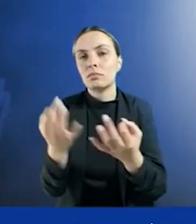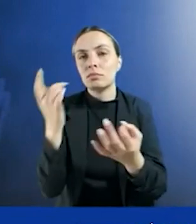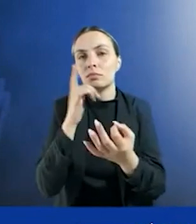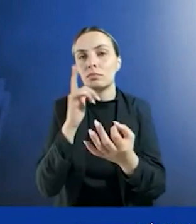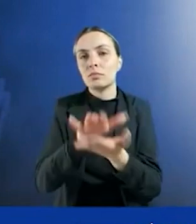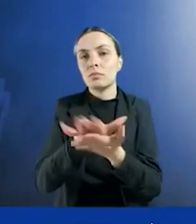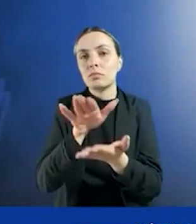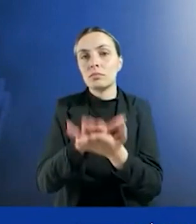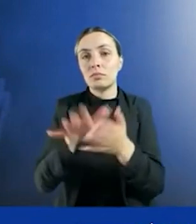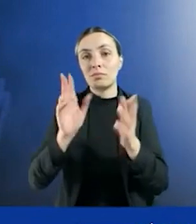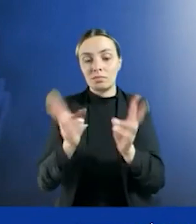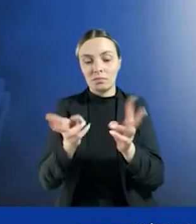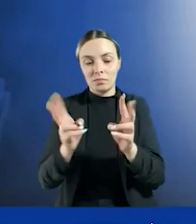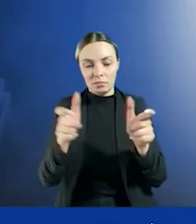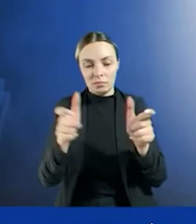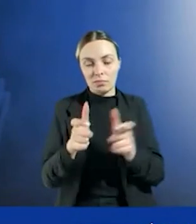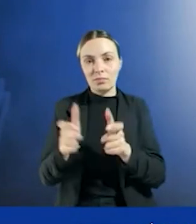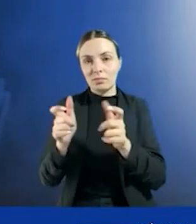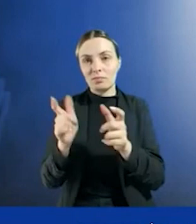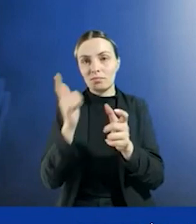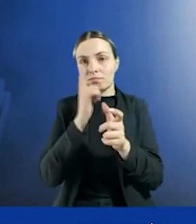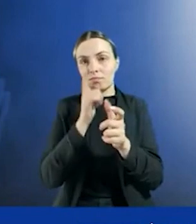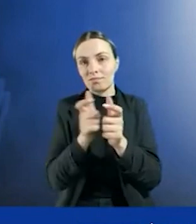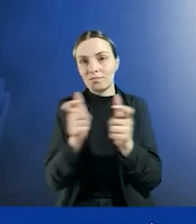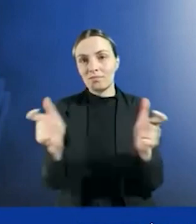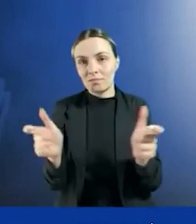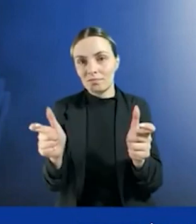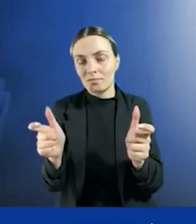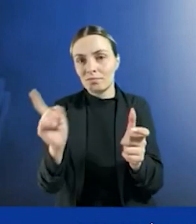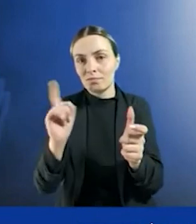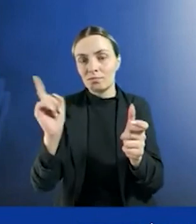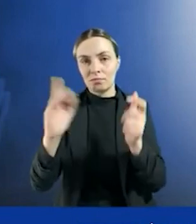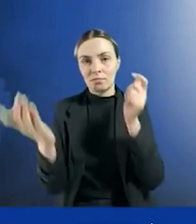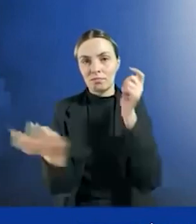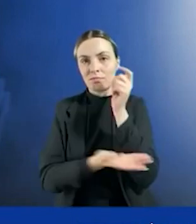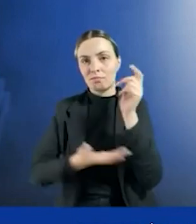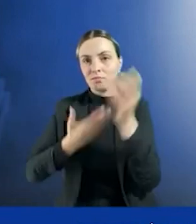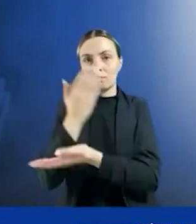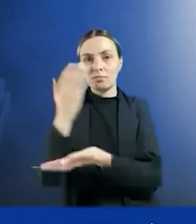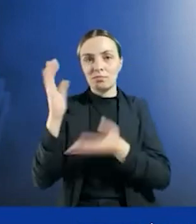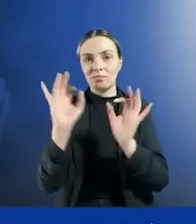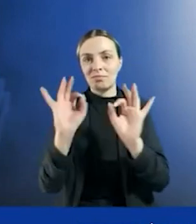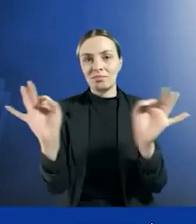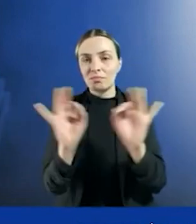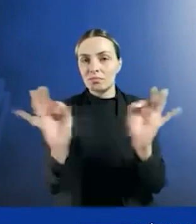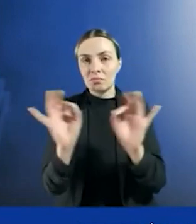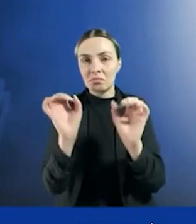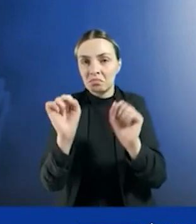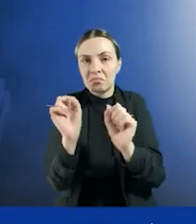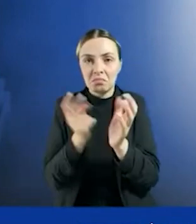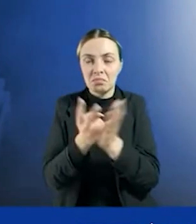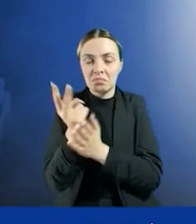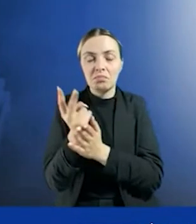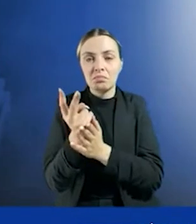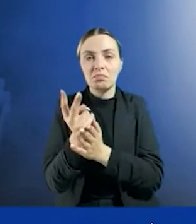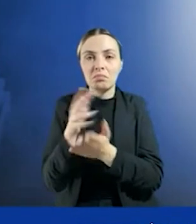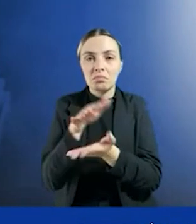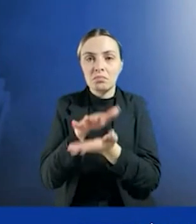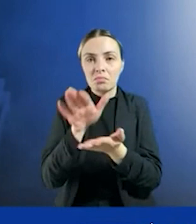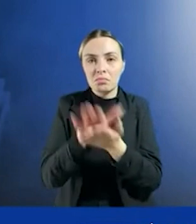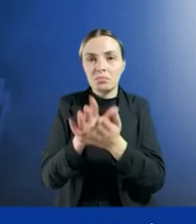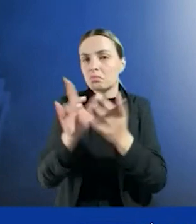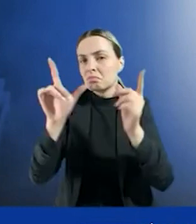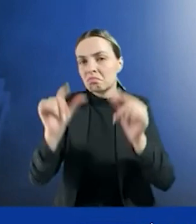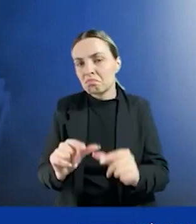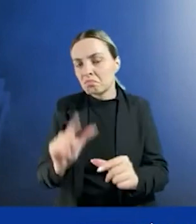sem expandir, sem derrubar uma árvore, podermos produzir, então, utilizando menos água, utilizando